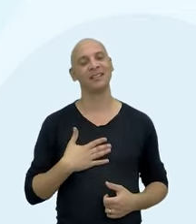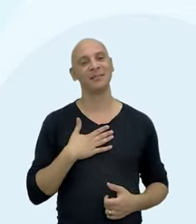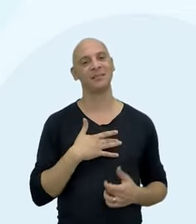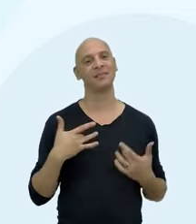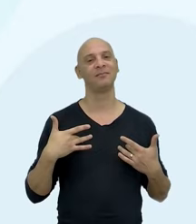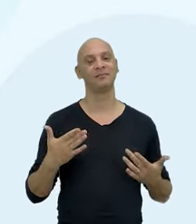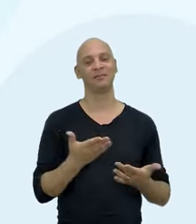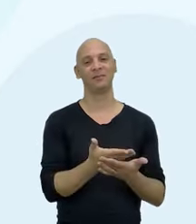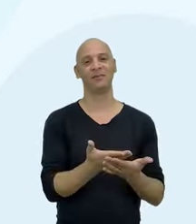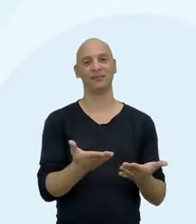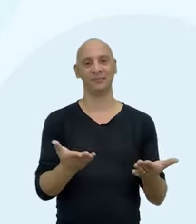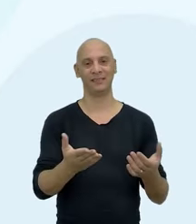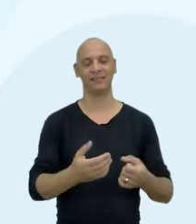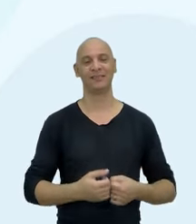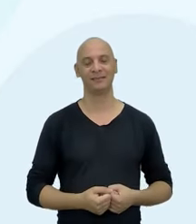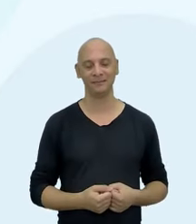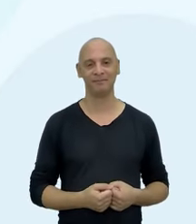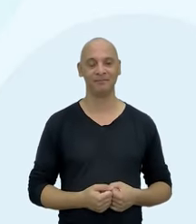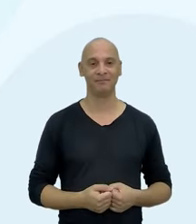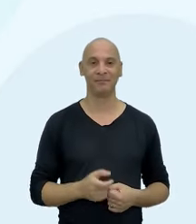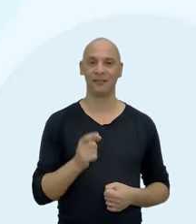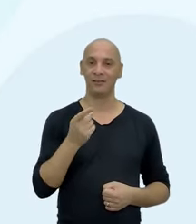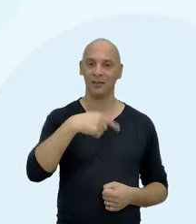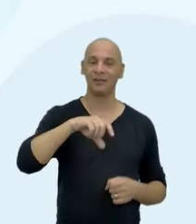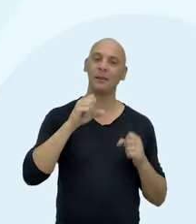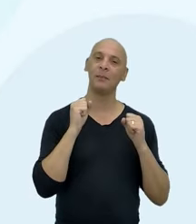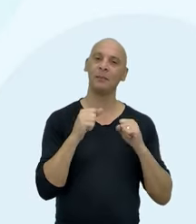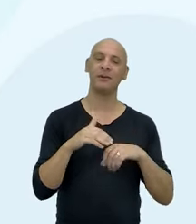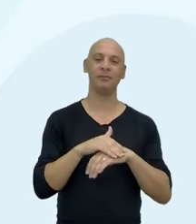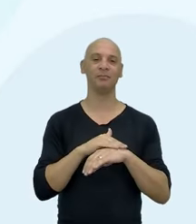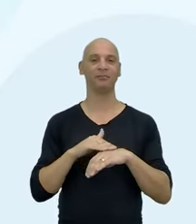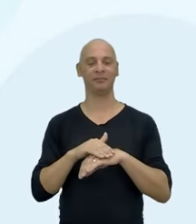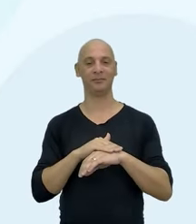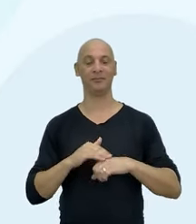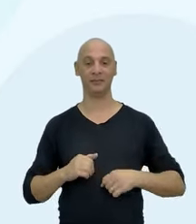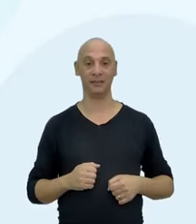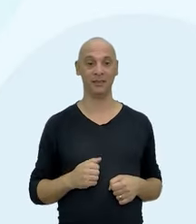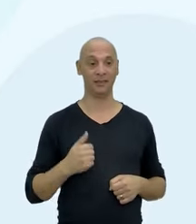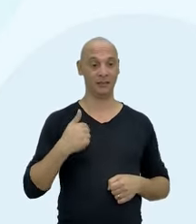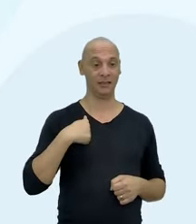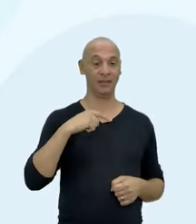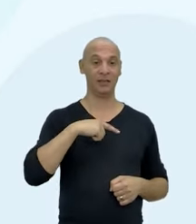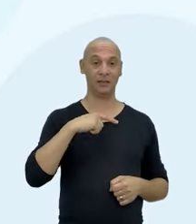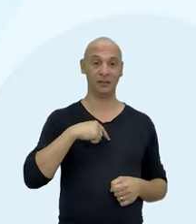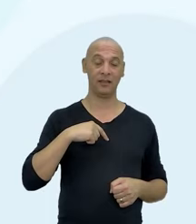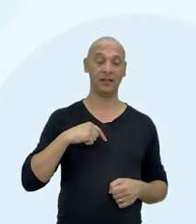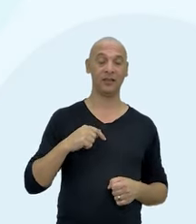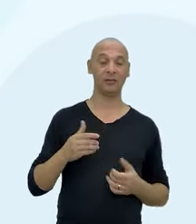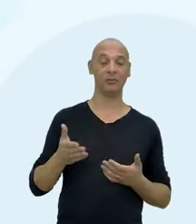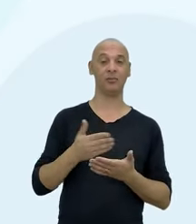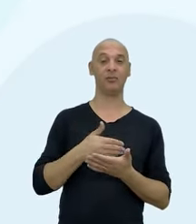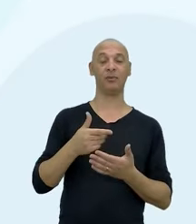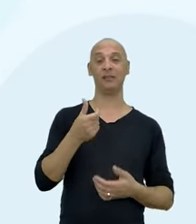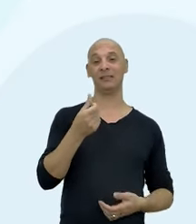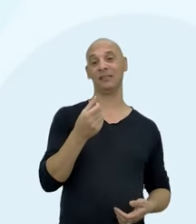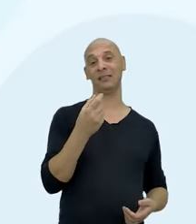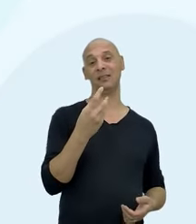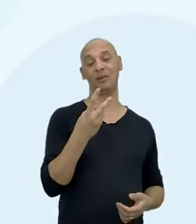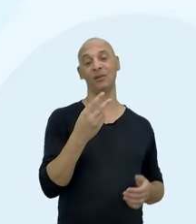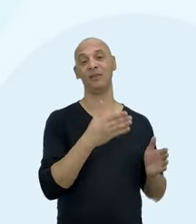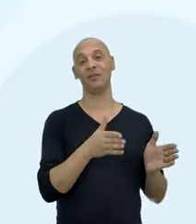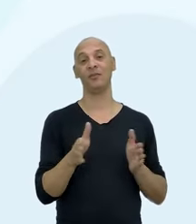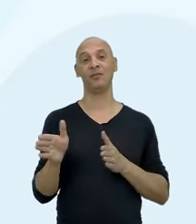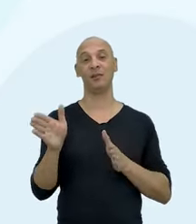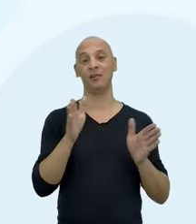disposição de vocês para que a gente possa trabalhar eu tenho a página do multiplanta com 62 vídeos